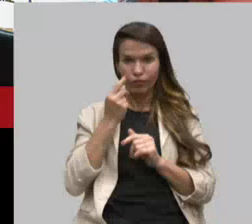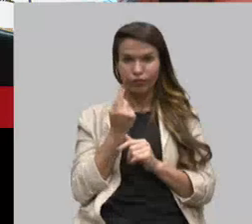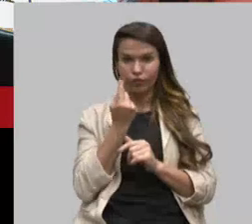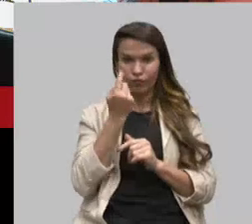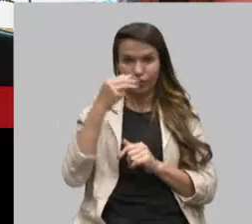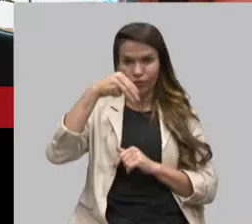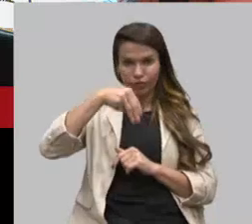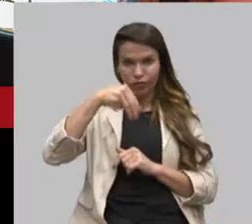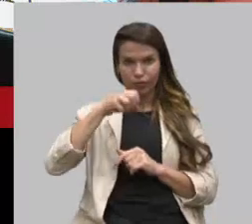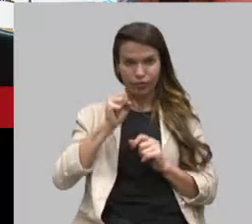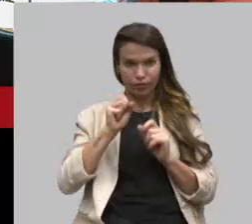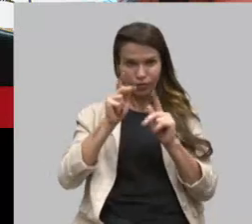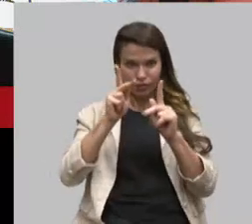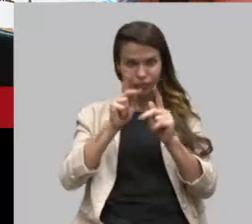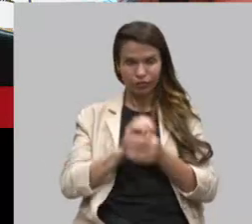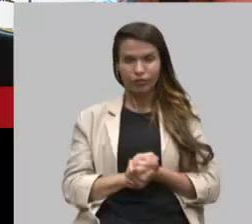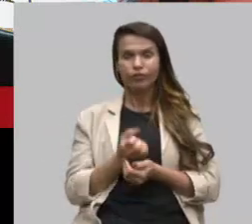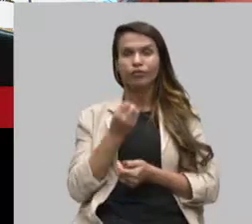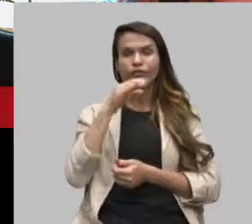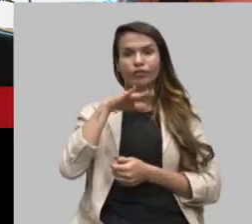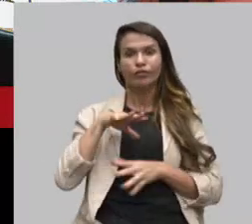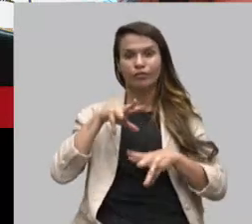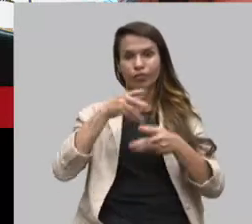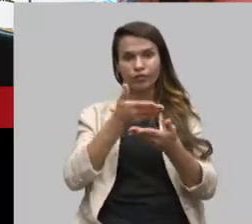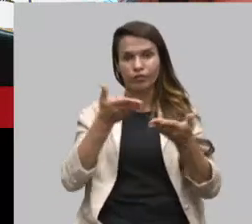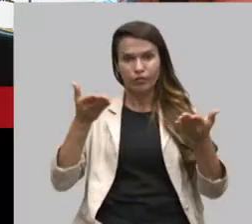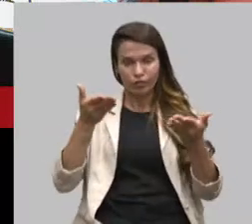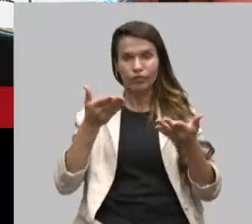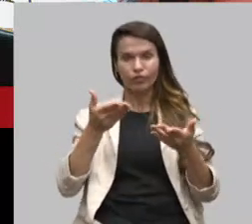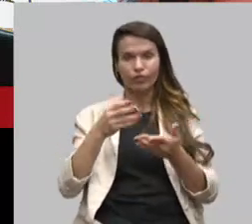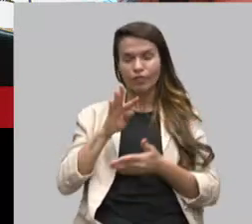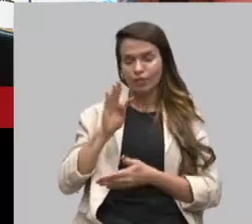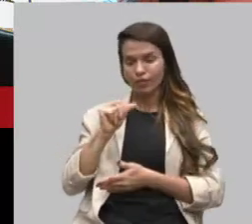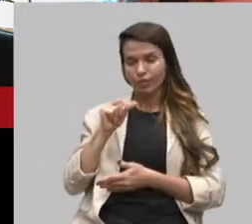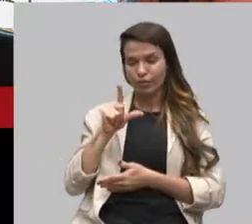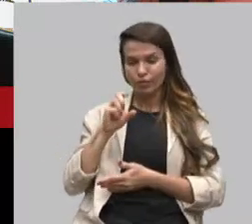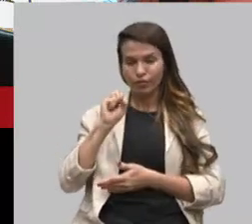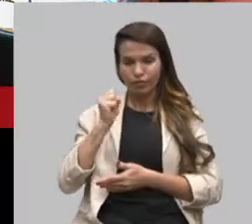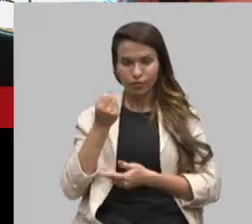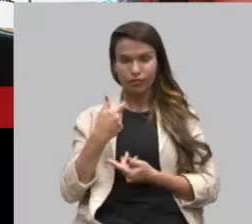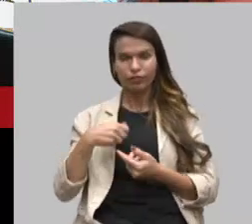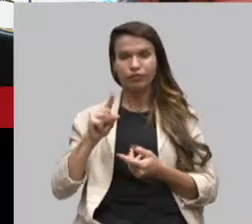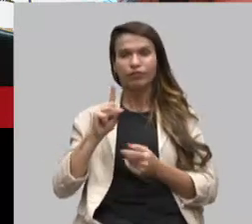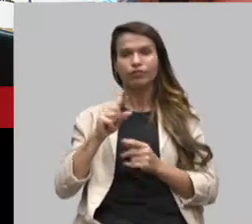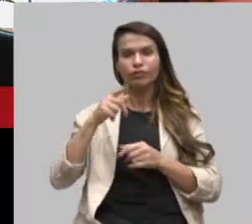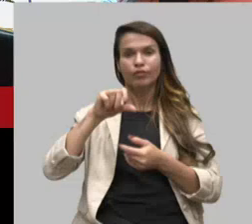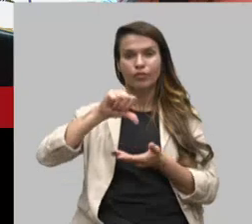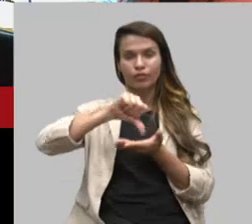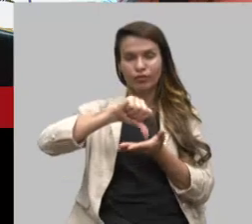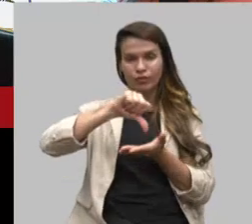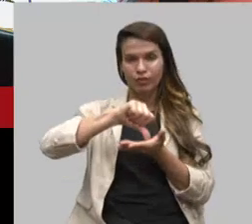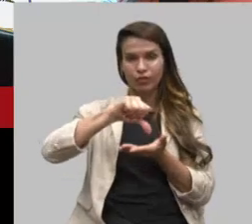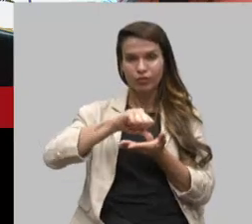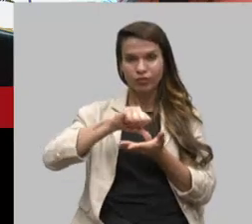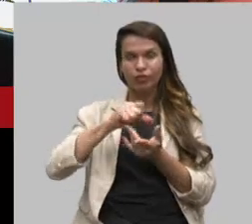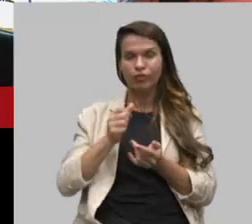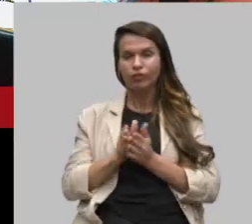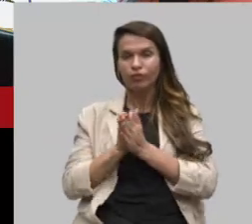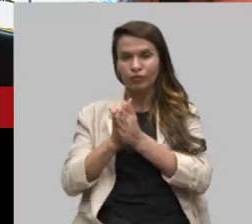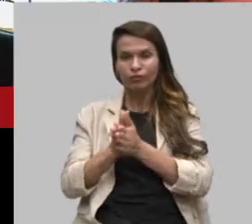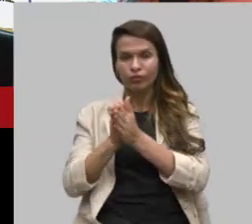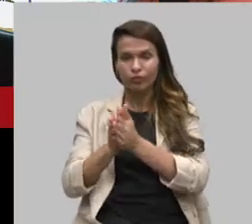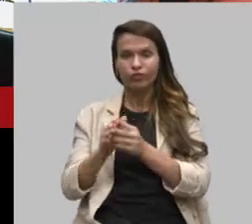certo boa tarde a todos e a todas sou Tales Batista do de Caraí do Polo Jequi e Vale do Rio DCE